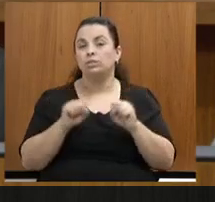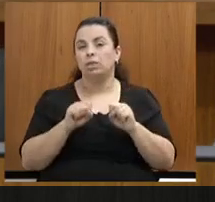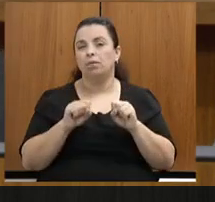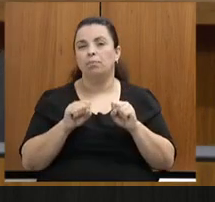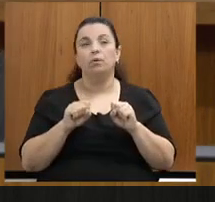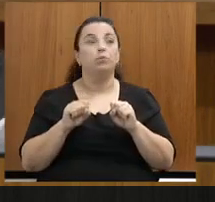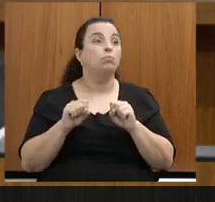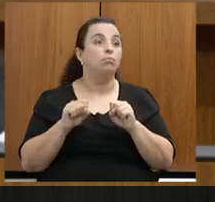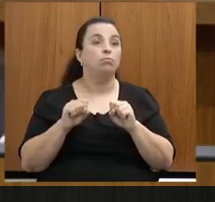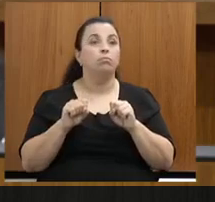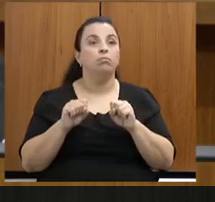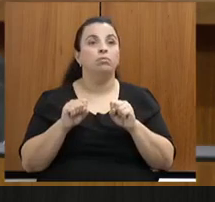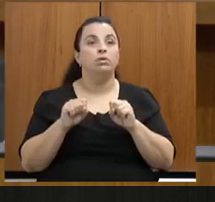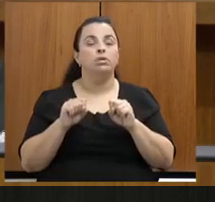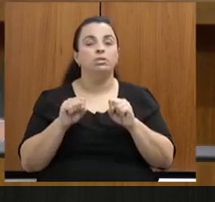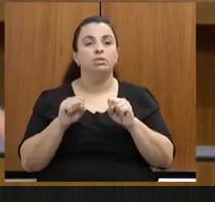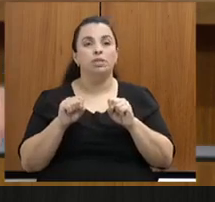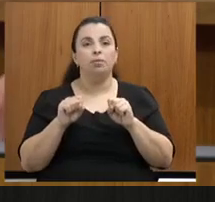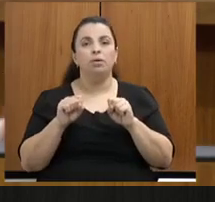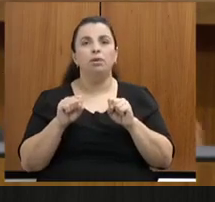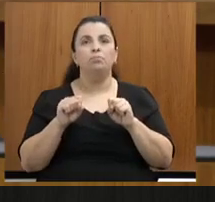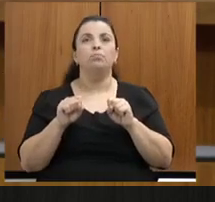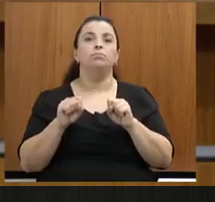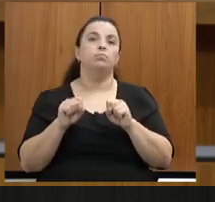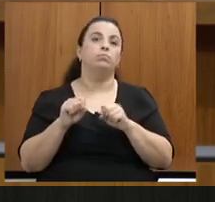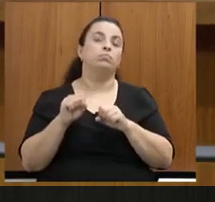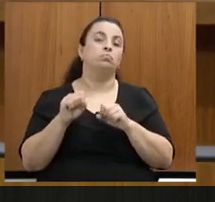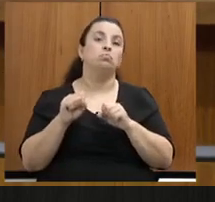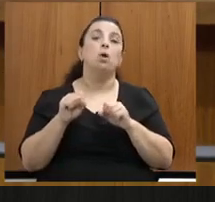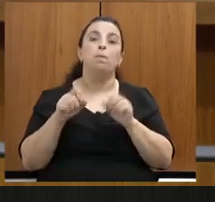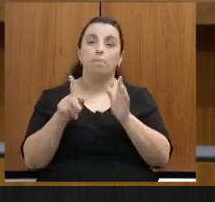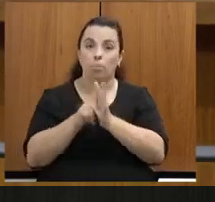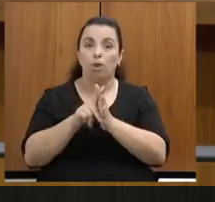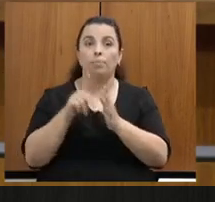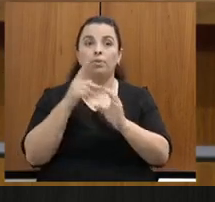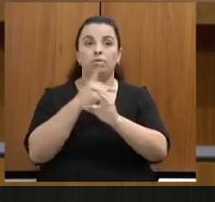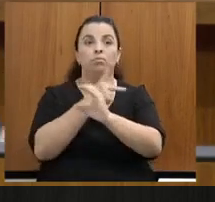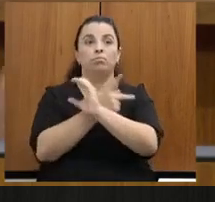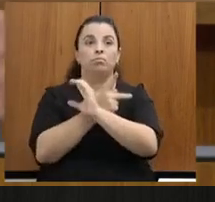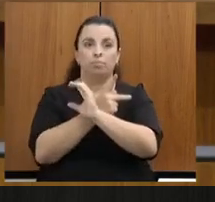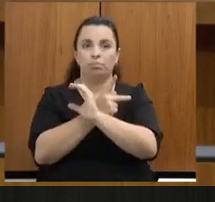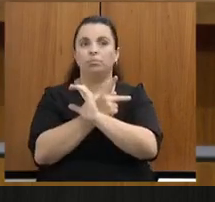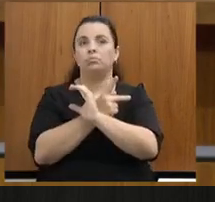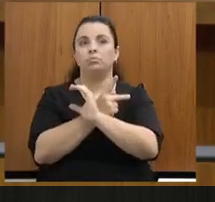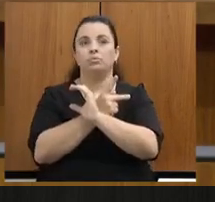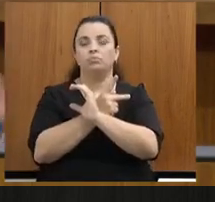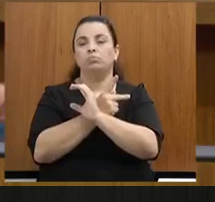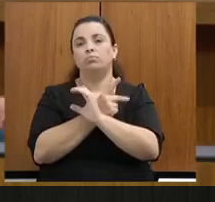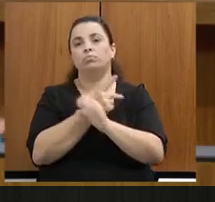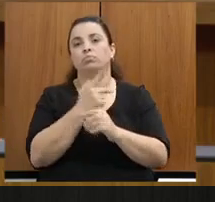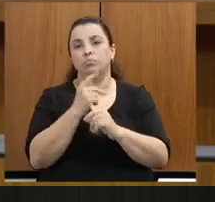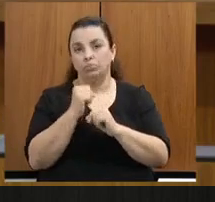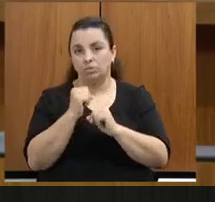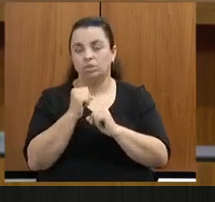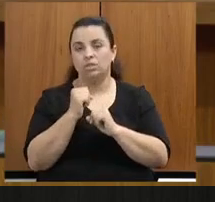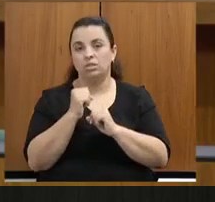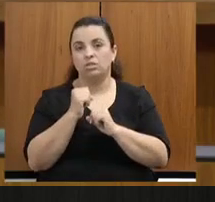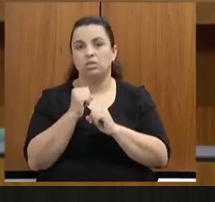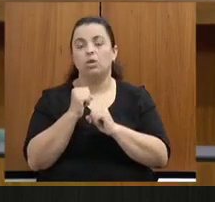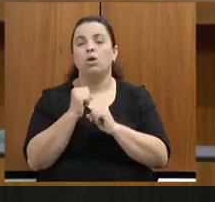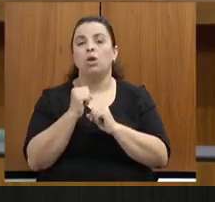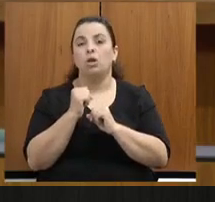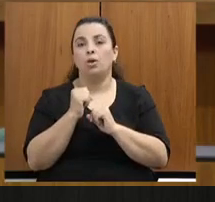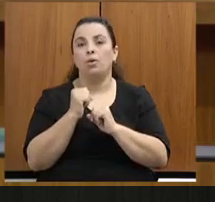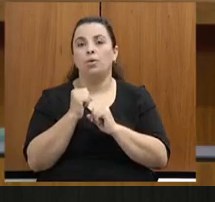né que que tem sido utilizado pela Polícia Civil e também fizemos uma uma